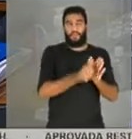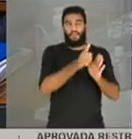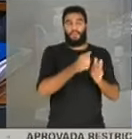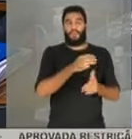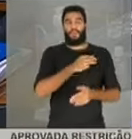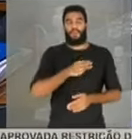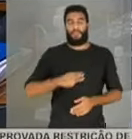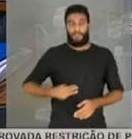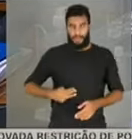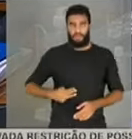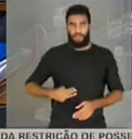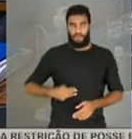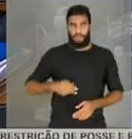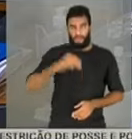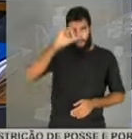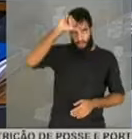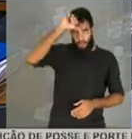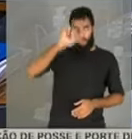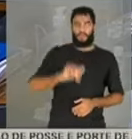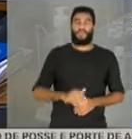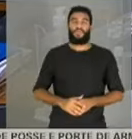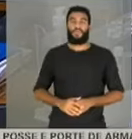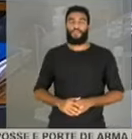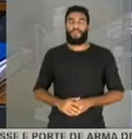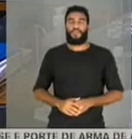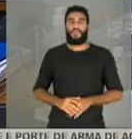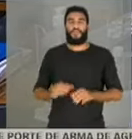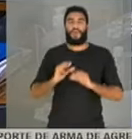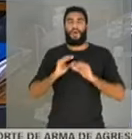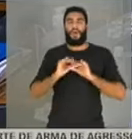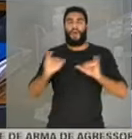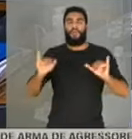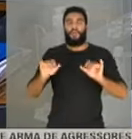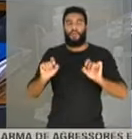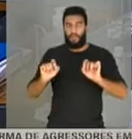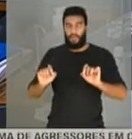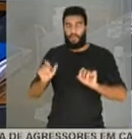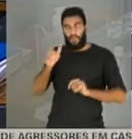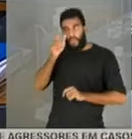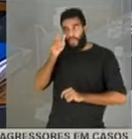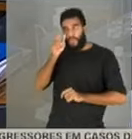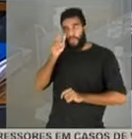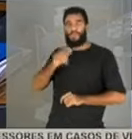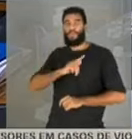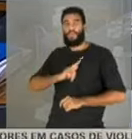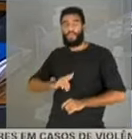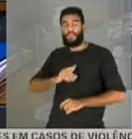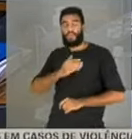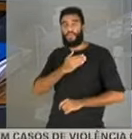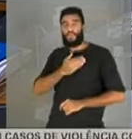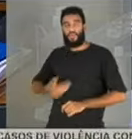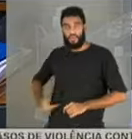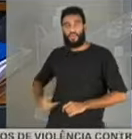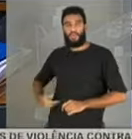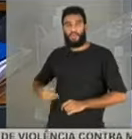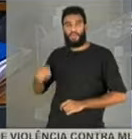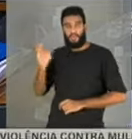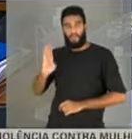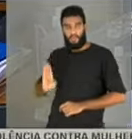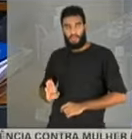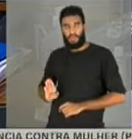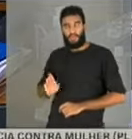Jair Messias Bolsonaro, ao primeiro-ministro da Índia, que comunica o interesse do governo brasileiro na aquisição da vacina Covaxin,